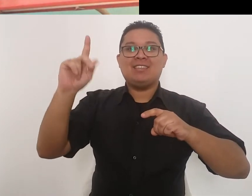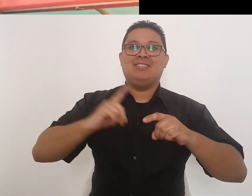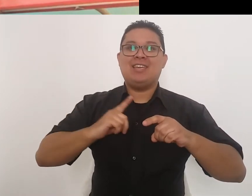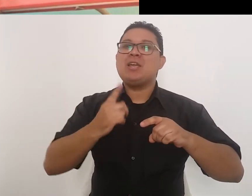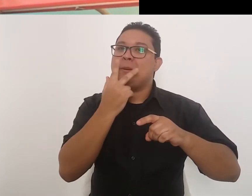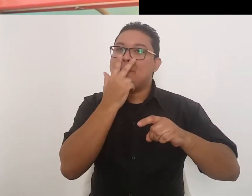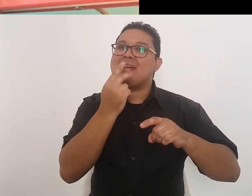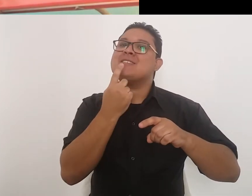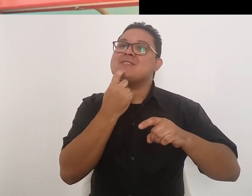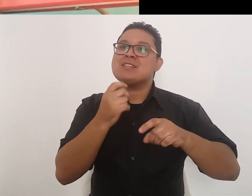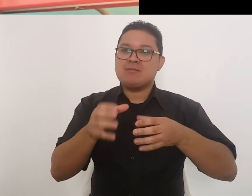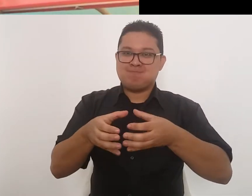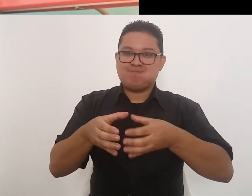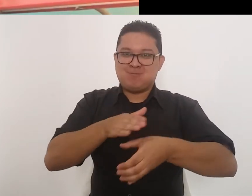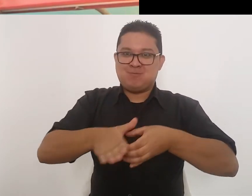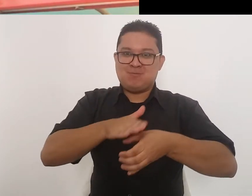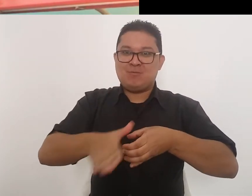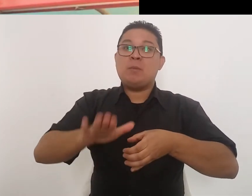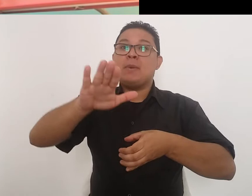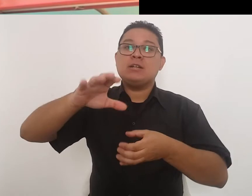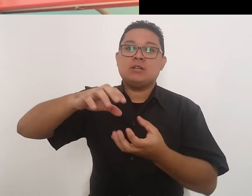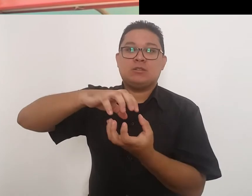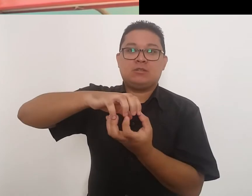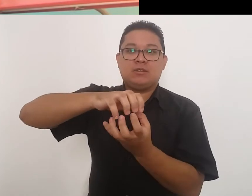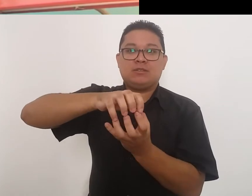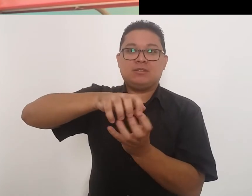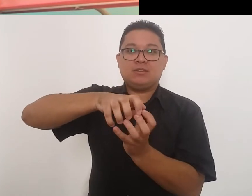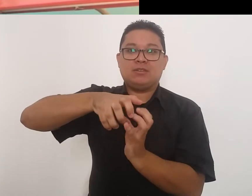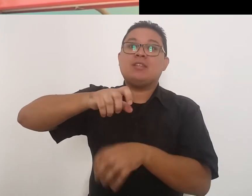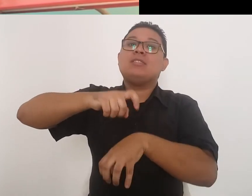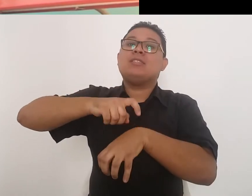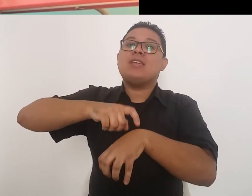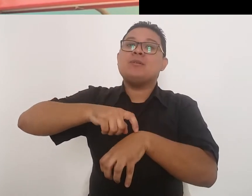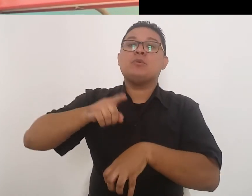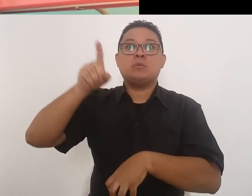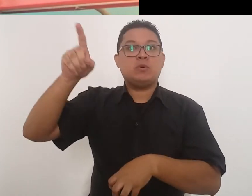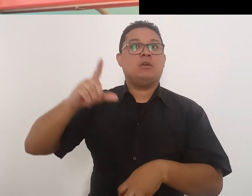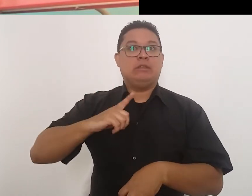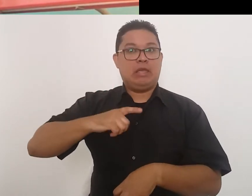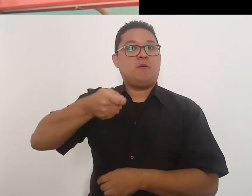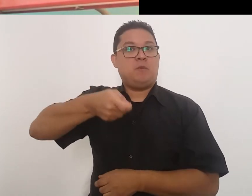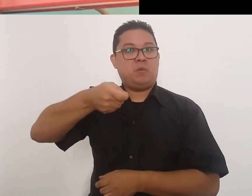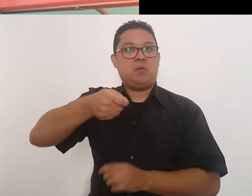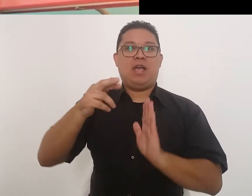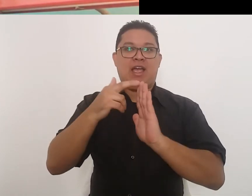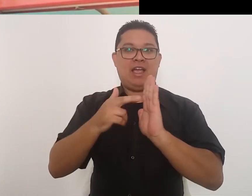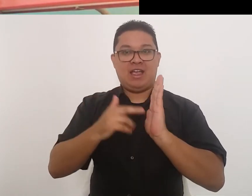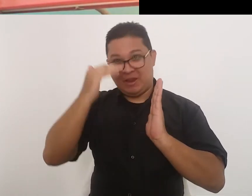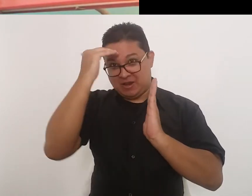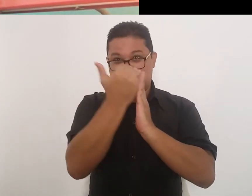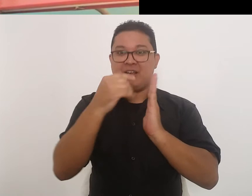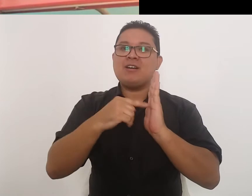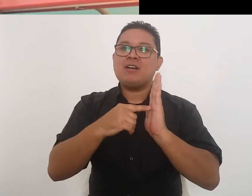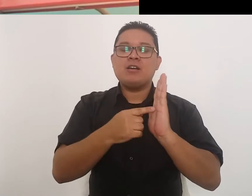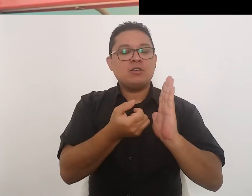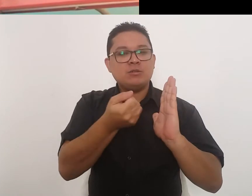fazer a comida. Então, para fazer uma massa, por exemplo, o cozimento é 10 minutos, eles seguem ali à risca esses 10 minutos